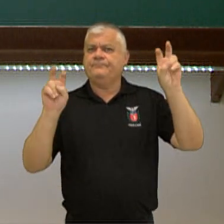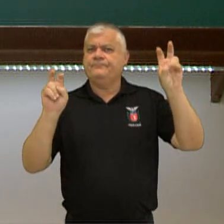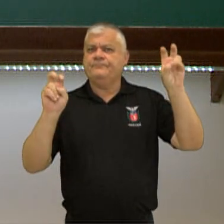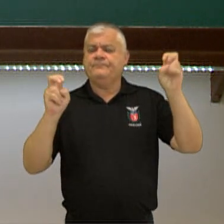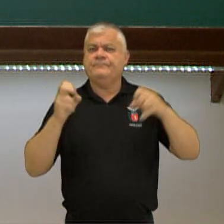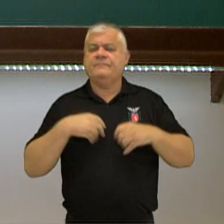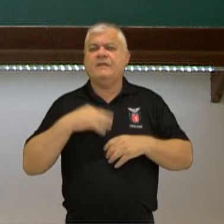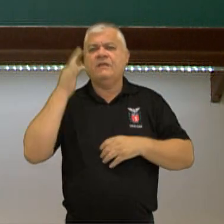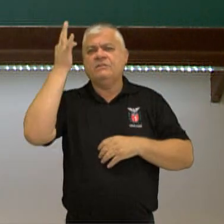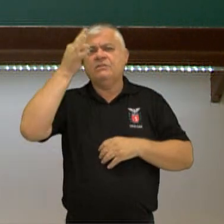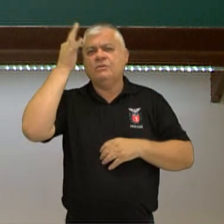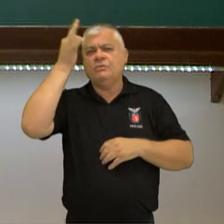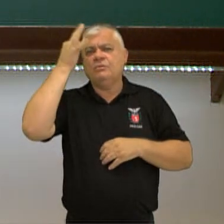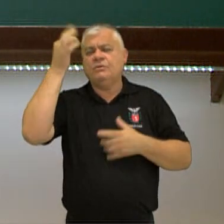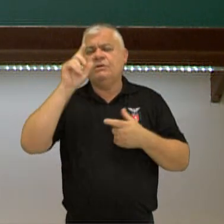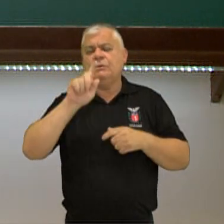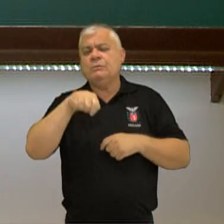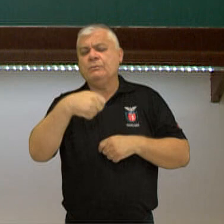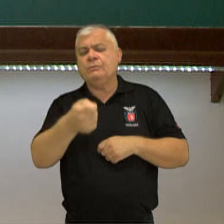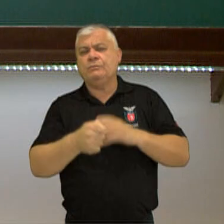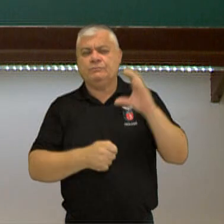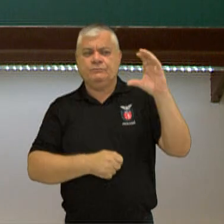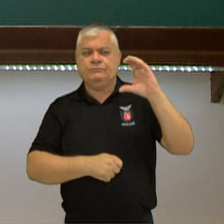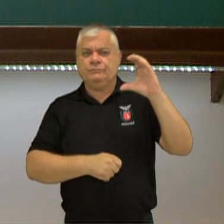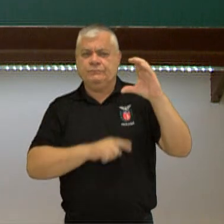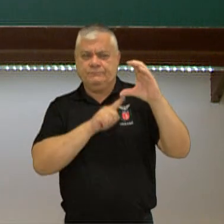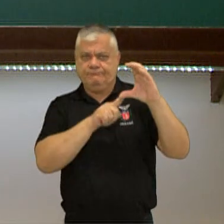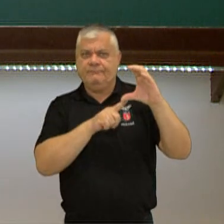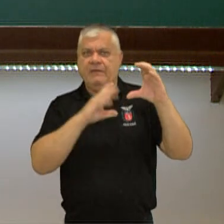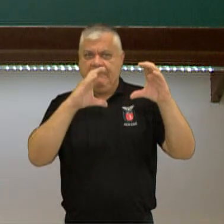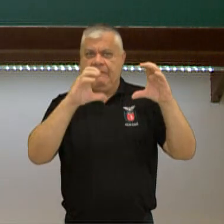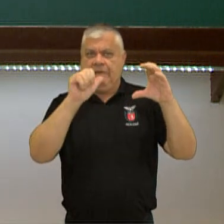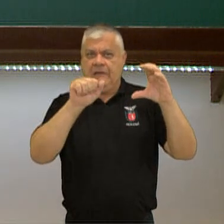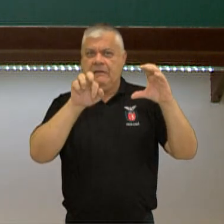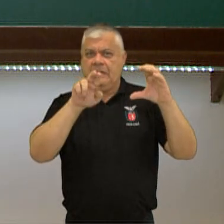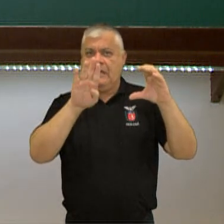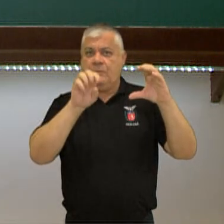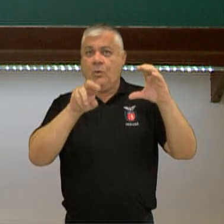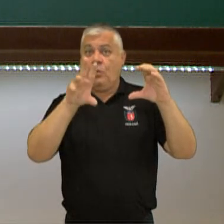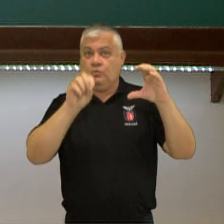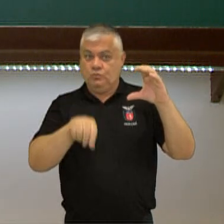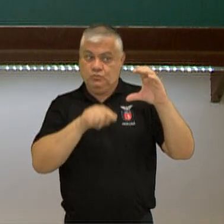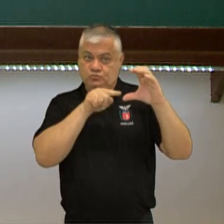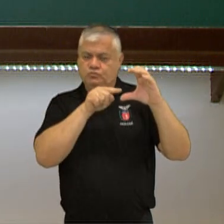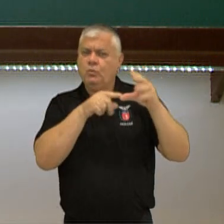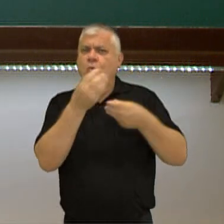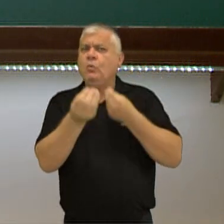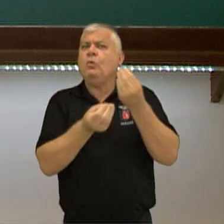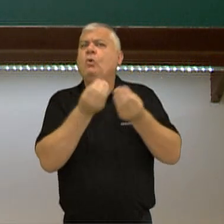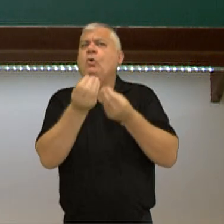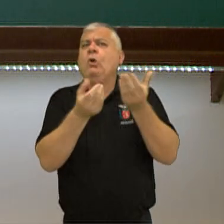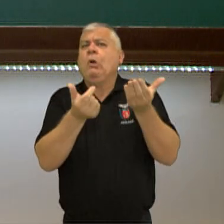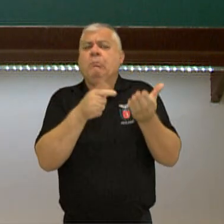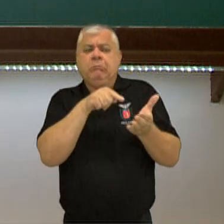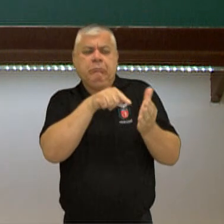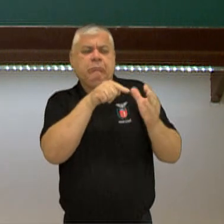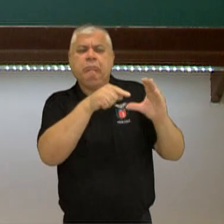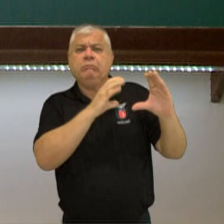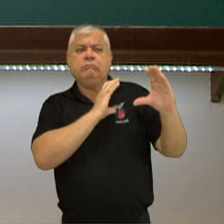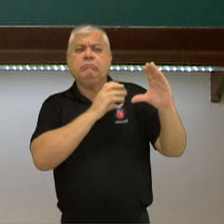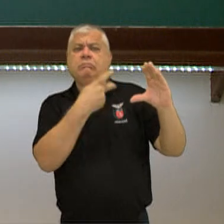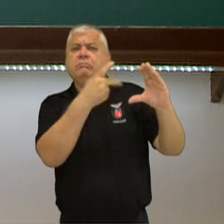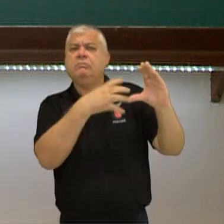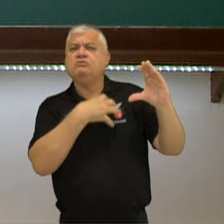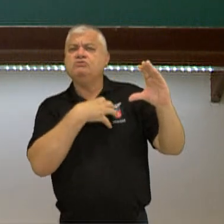teoria estrutural do carbono. Vamos aprender um pouquinho mais a respeito de como o carbono se comporta, ok? Vamos lá